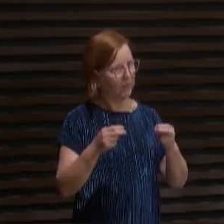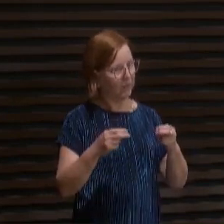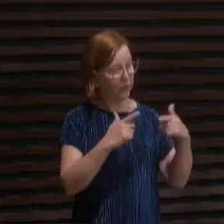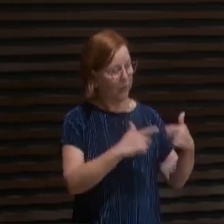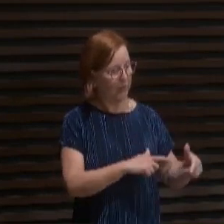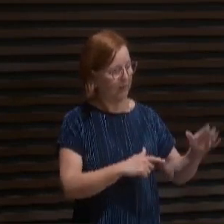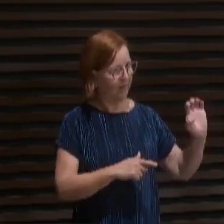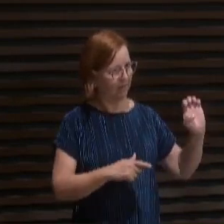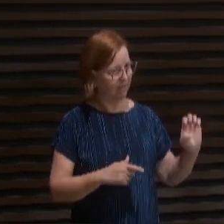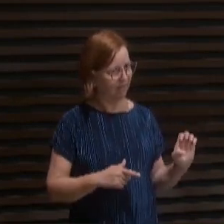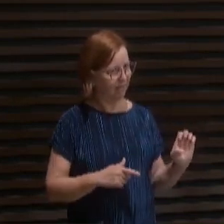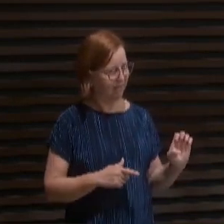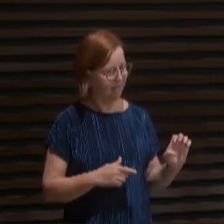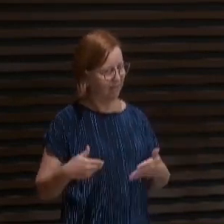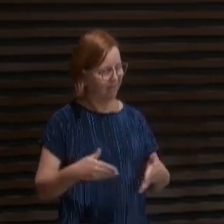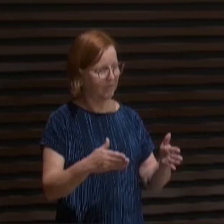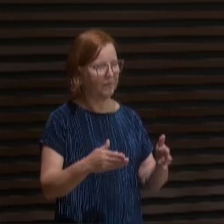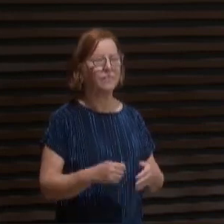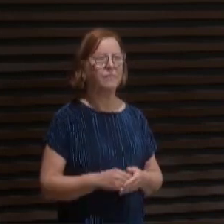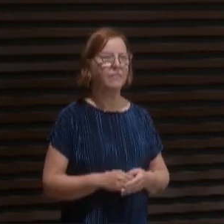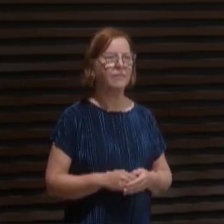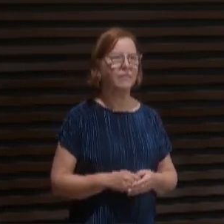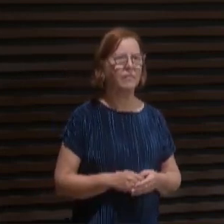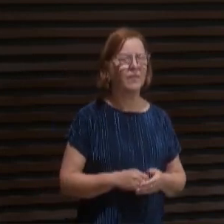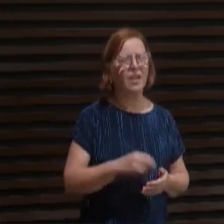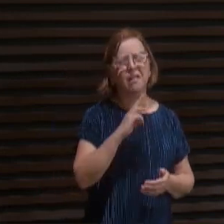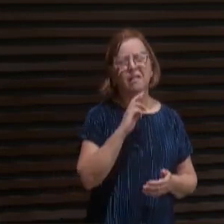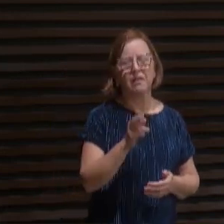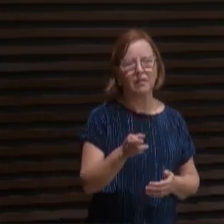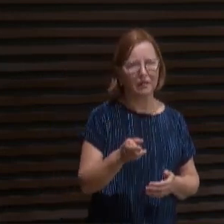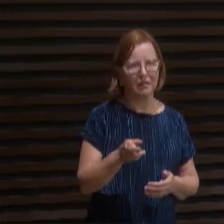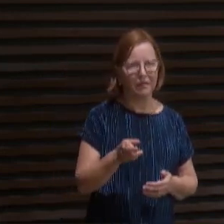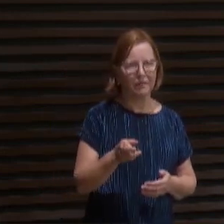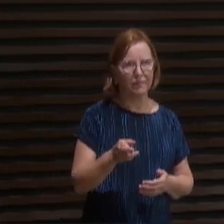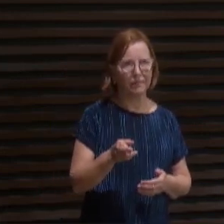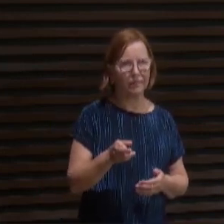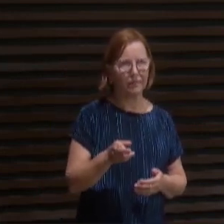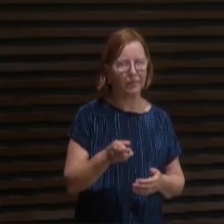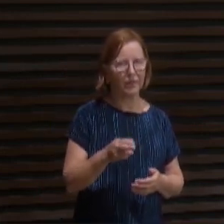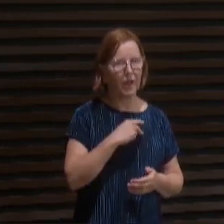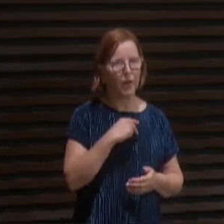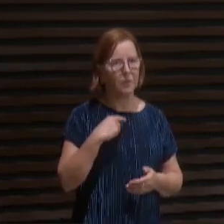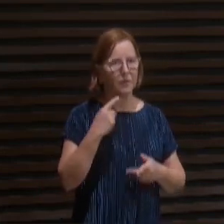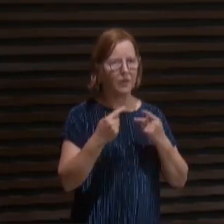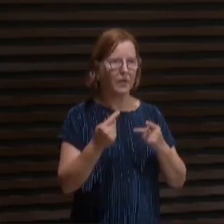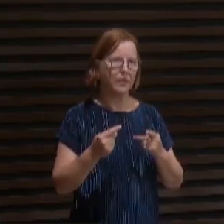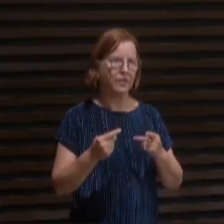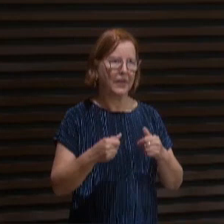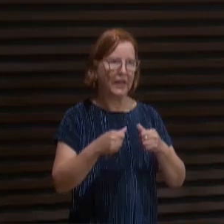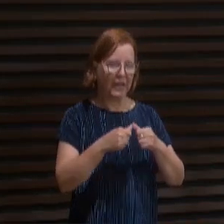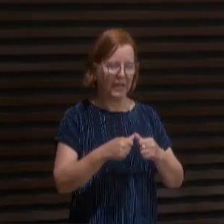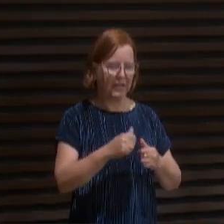do caminho. Eles responderam e assim. A seguir os pastores disseram: esses